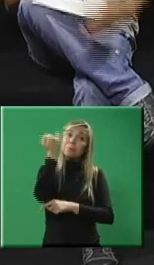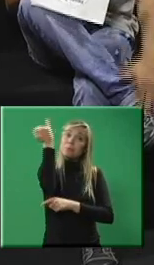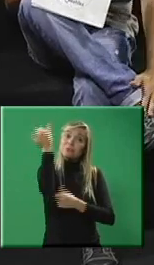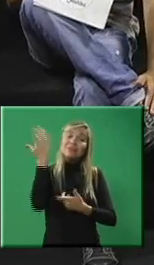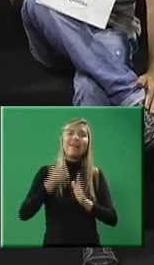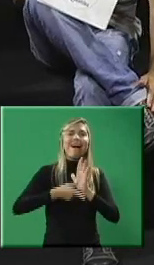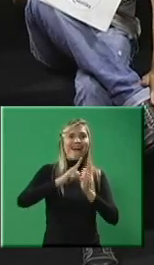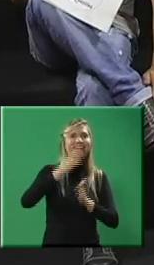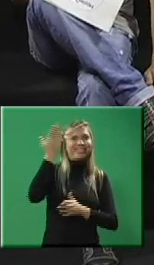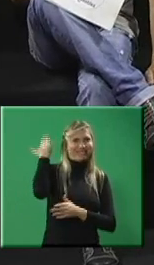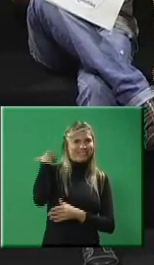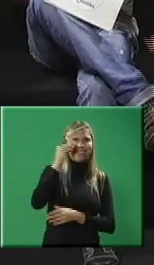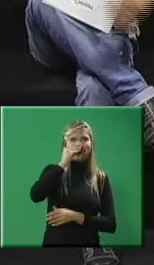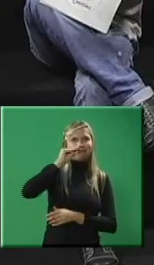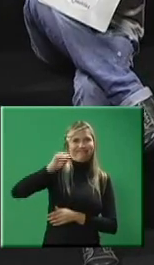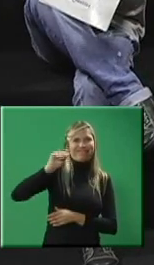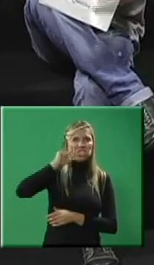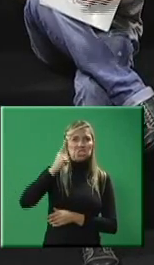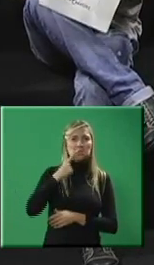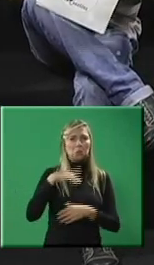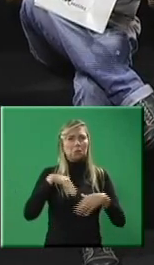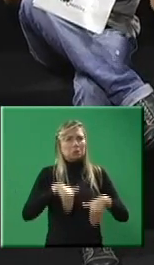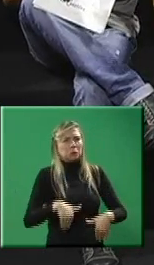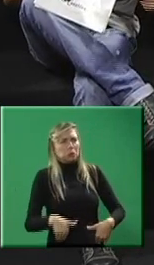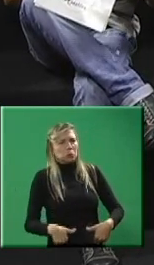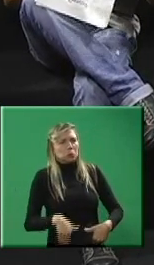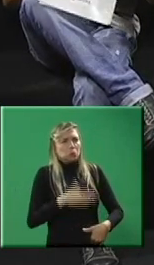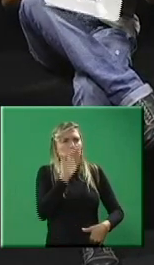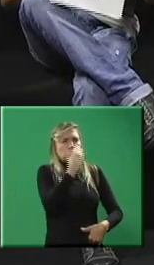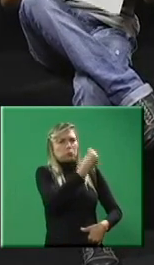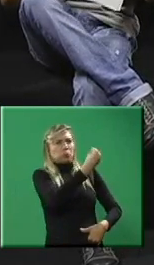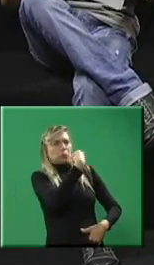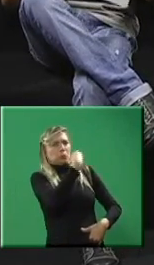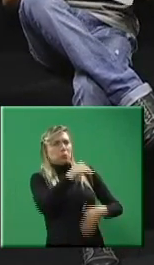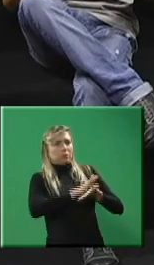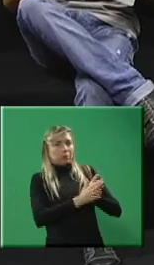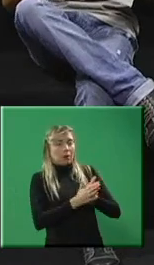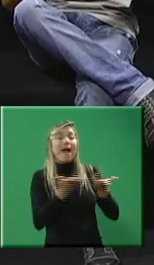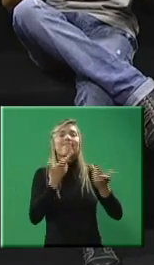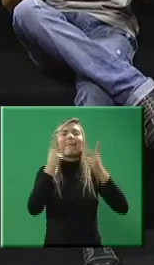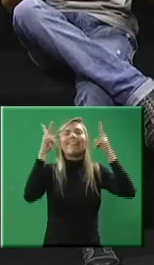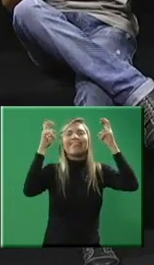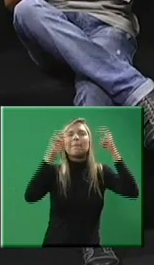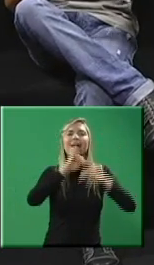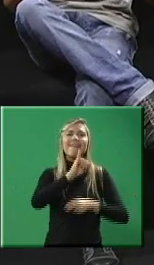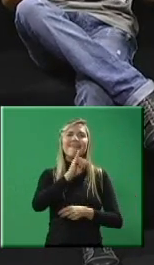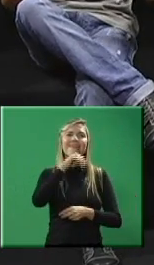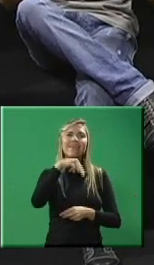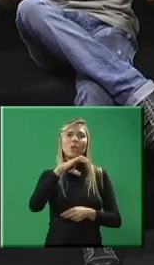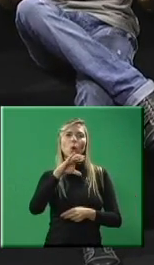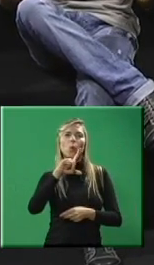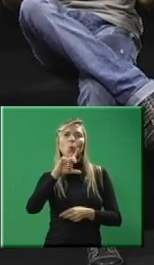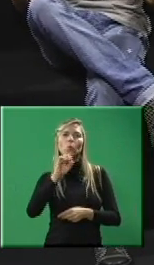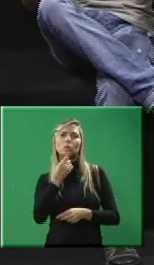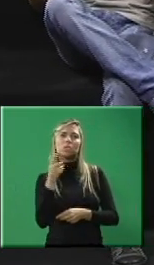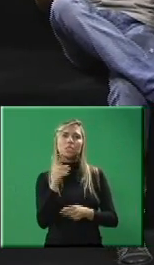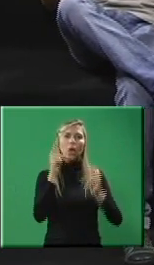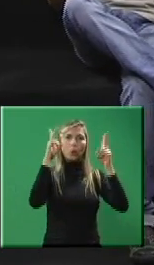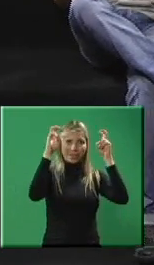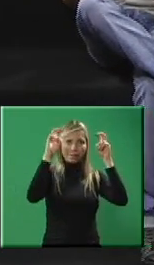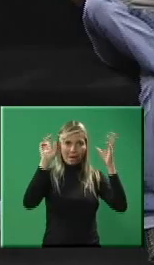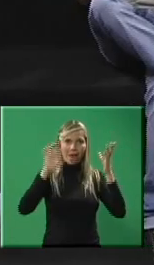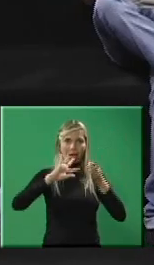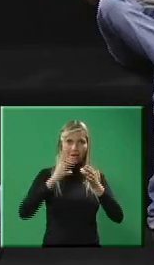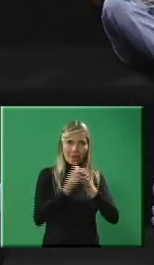da sociedade, né? Quando se fala muito, a gente vê o discurso de inclusão, ele está presente aí em todas as áreas,